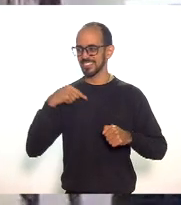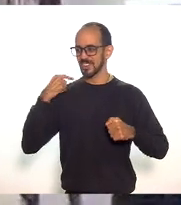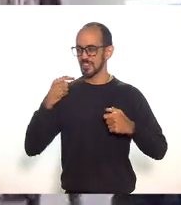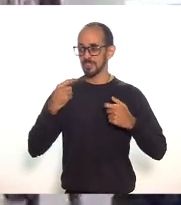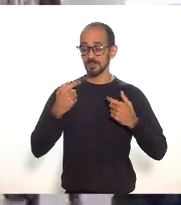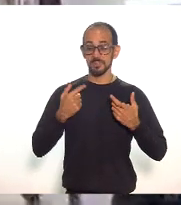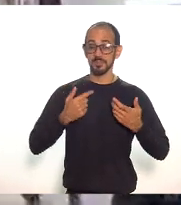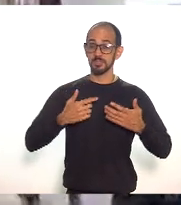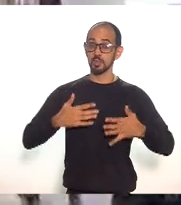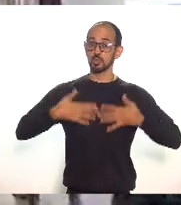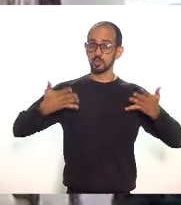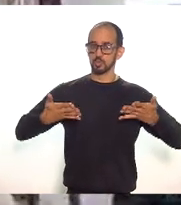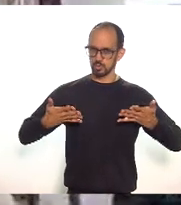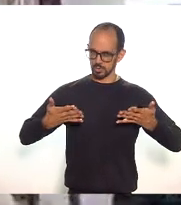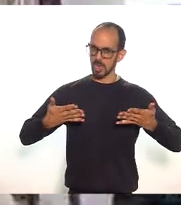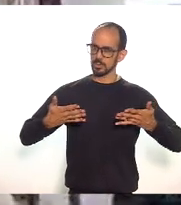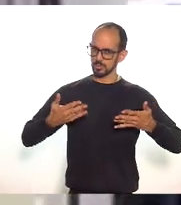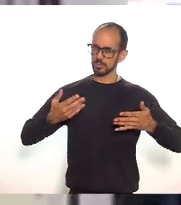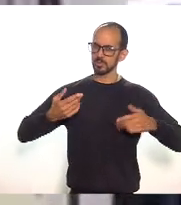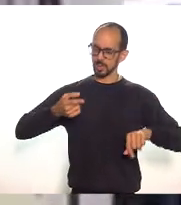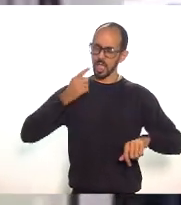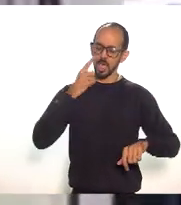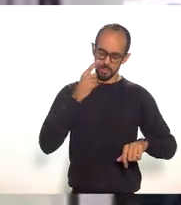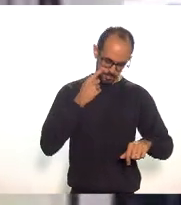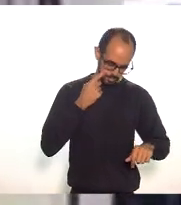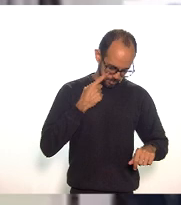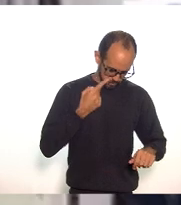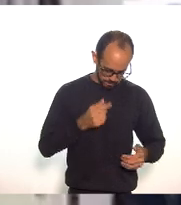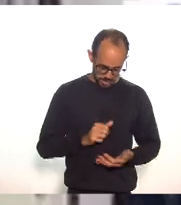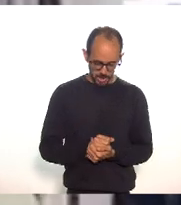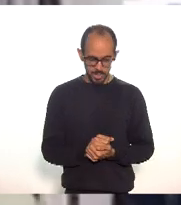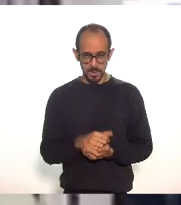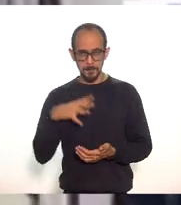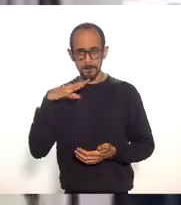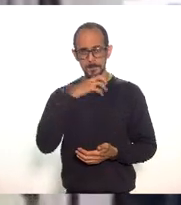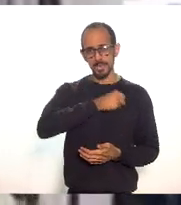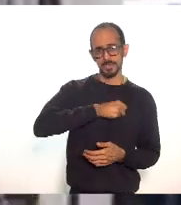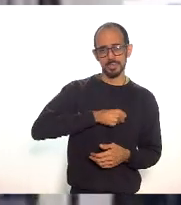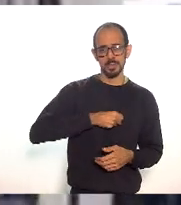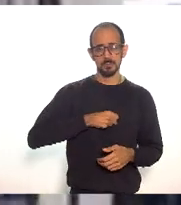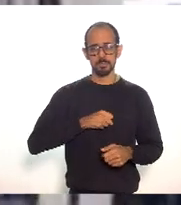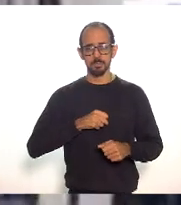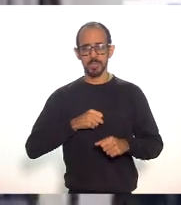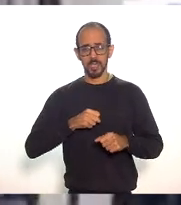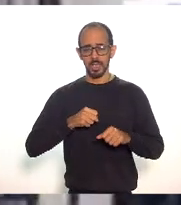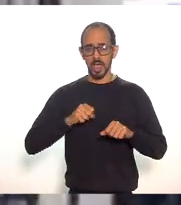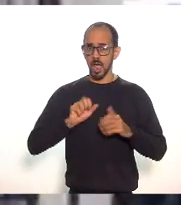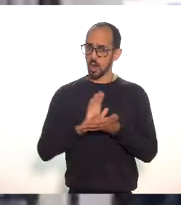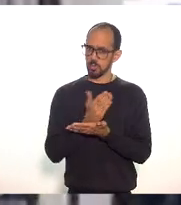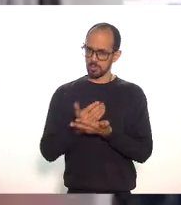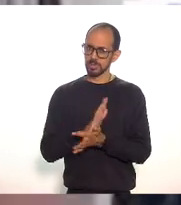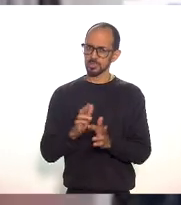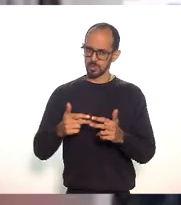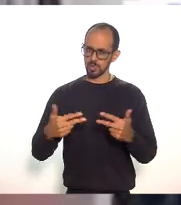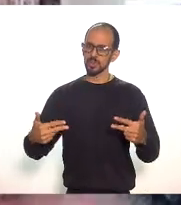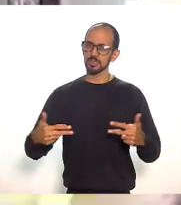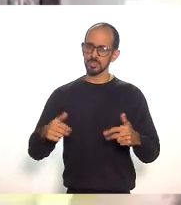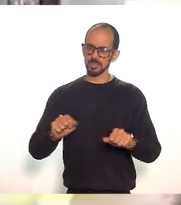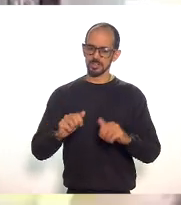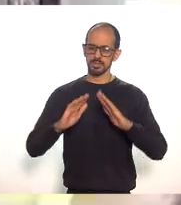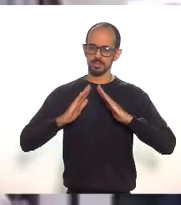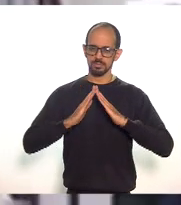ver, assistir determinadas atitudes e procedimentos em plenário de